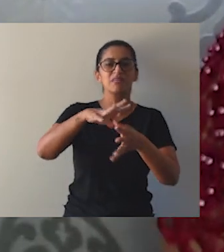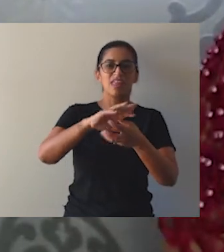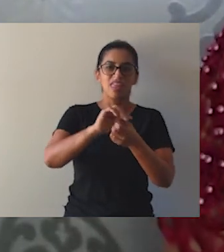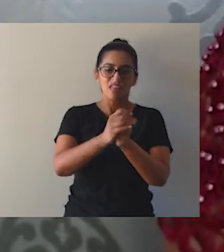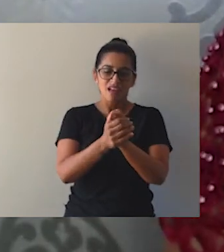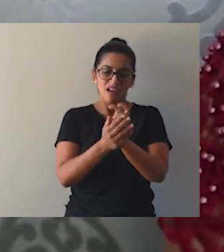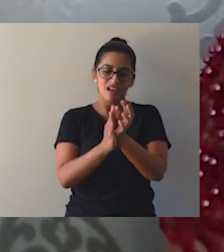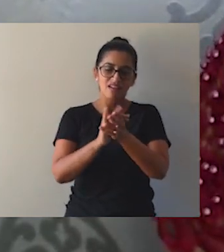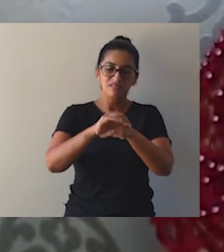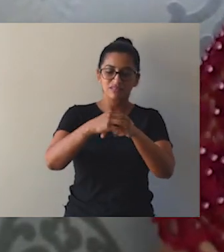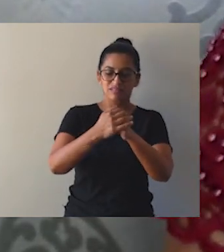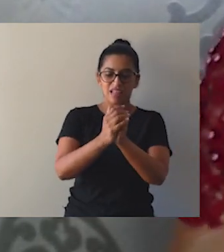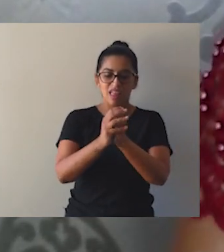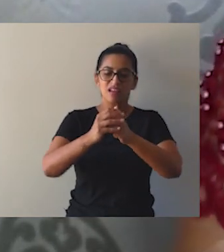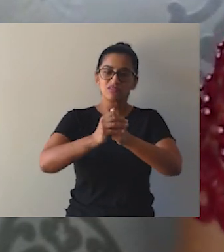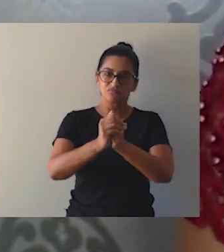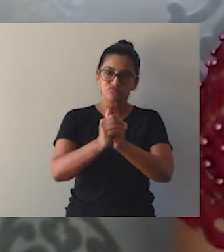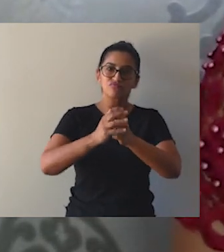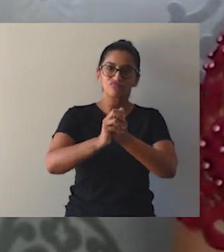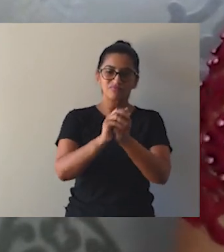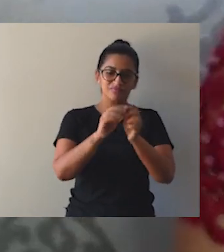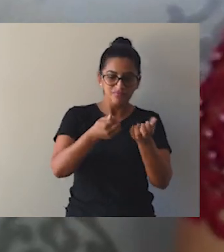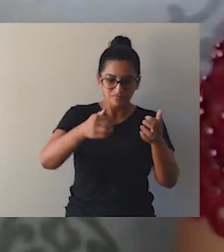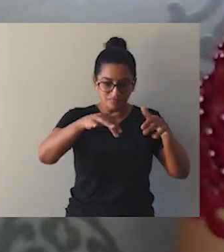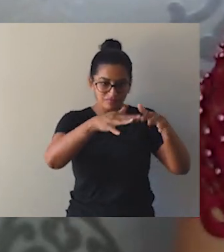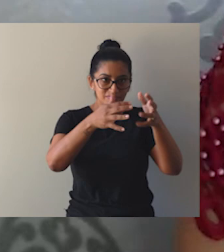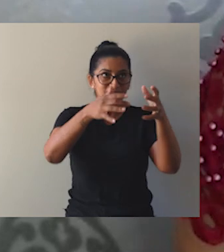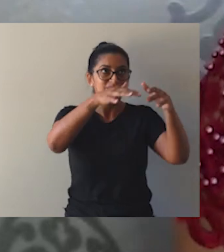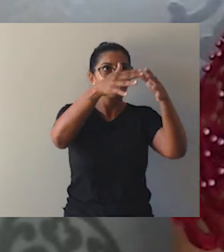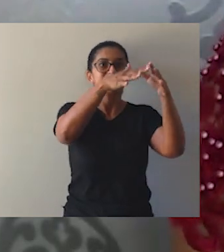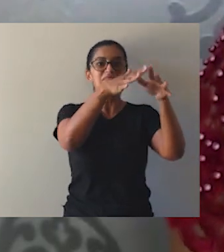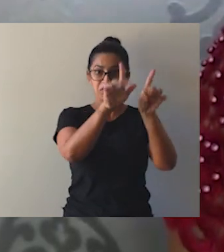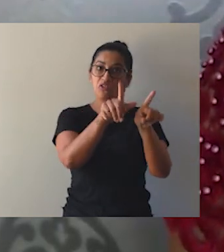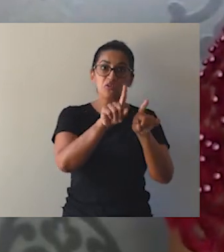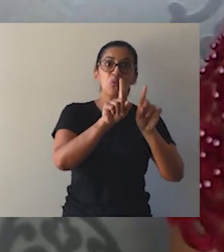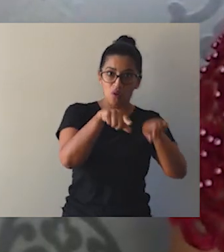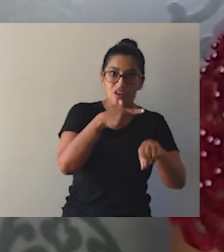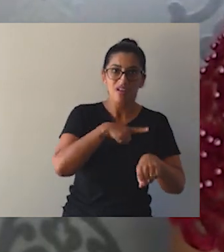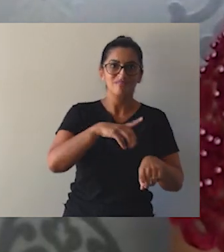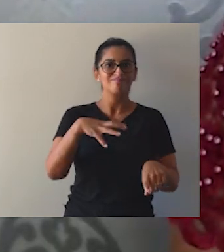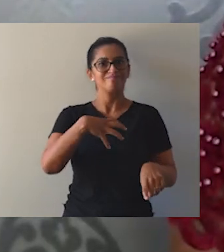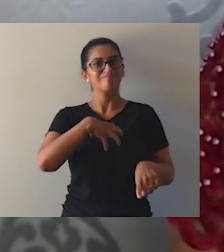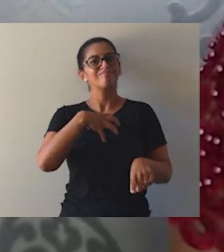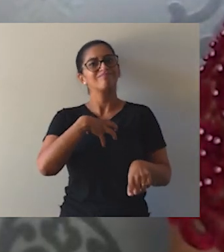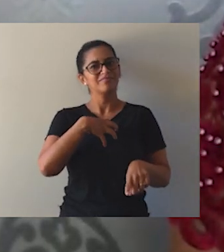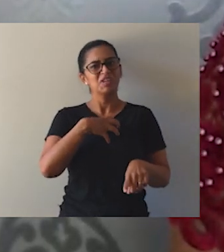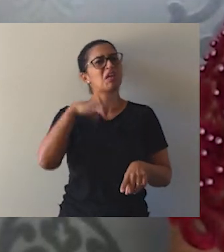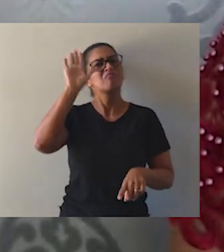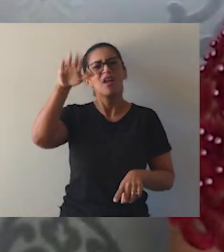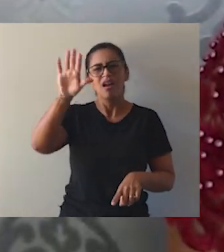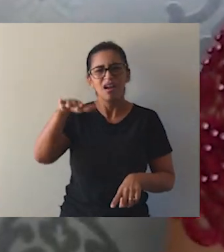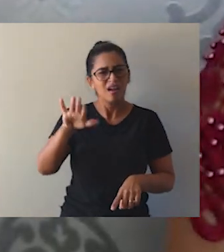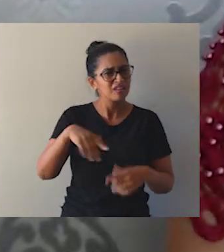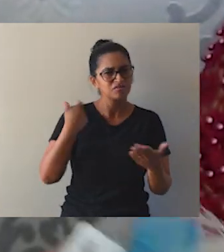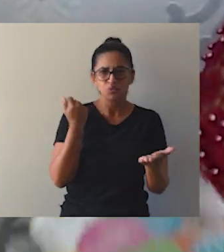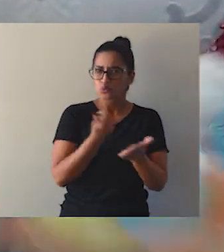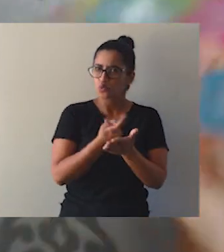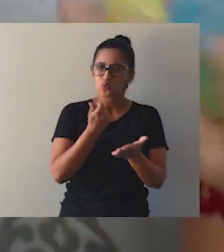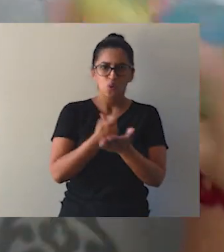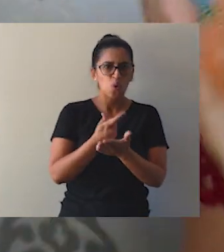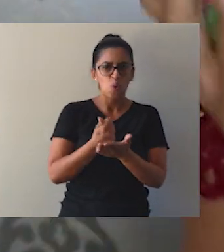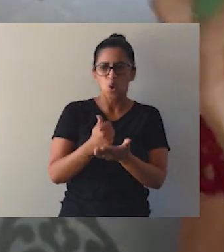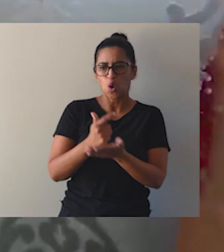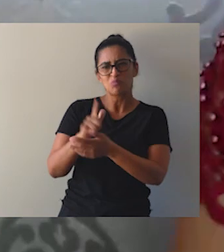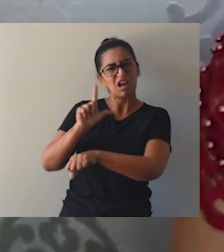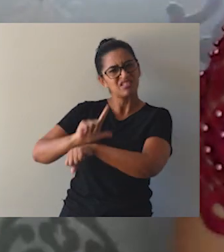Isso aqui, percepção tátil. Isso aqui são coisinhas bem baratinhas que a gente compra nessas lojas, R$1,99, custa